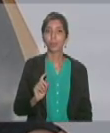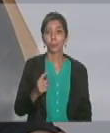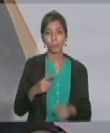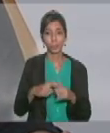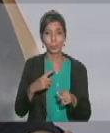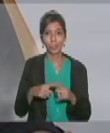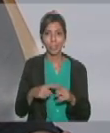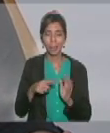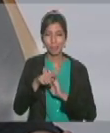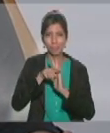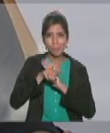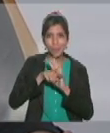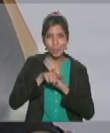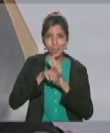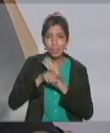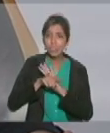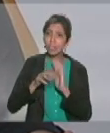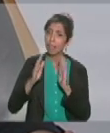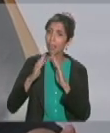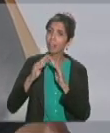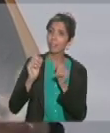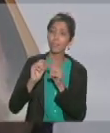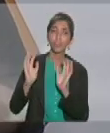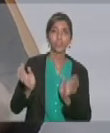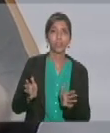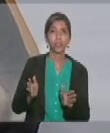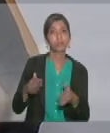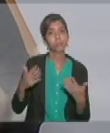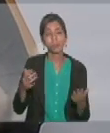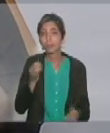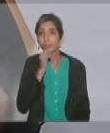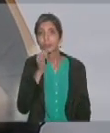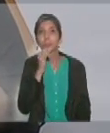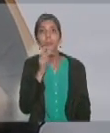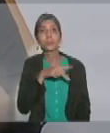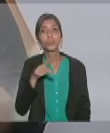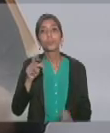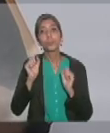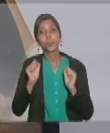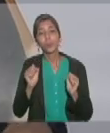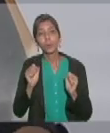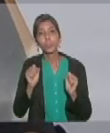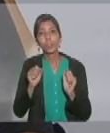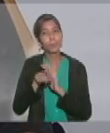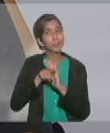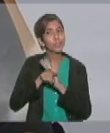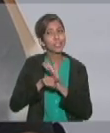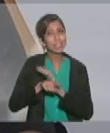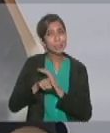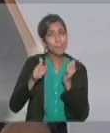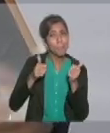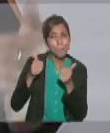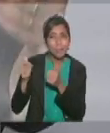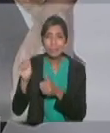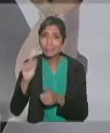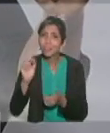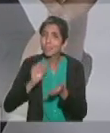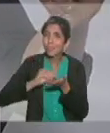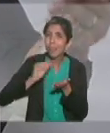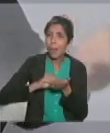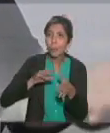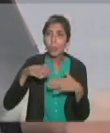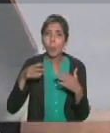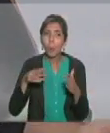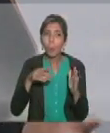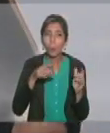essa parte da exposição da pesquisa ele já fez. É onde o professor pode, por exemplo, explicar para ele que a pesquisa dele não foi tão bem feita, que as fontes